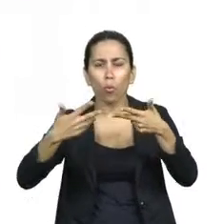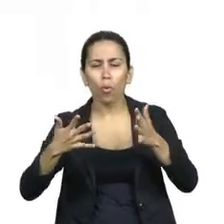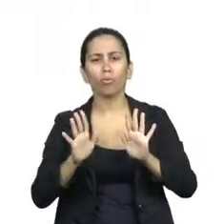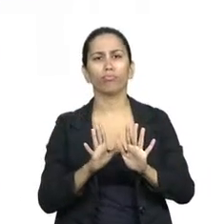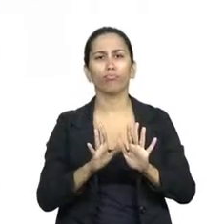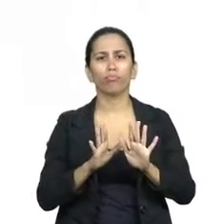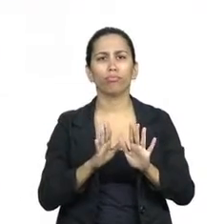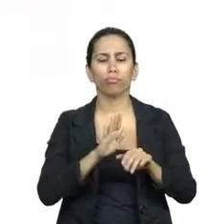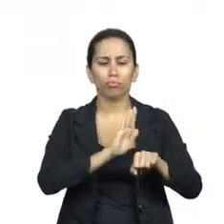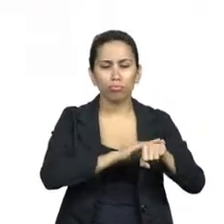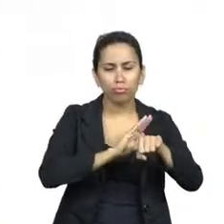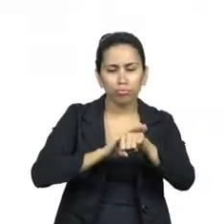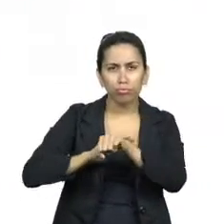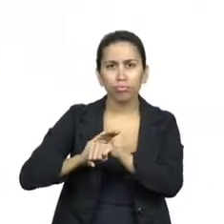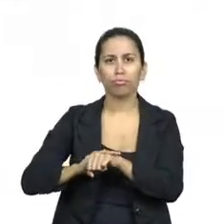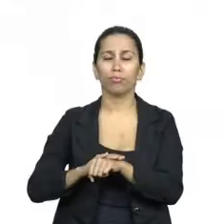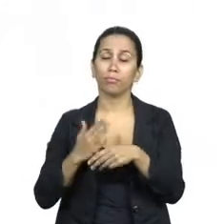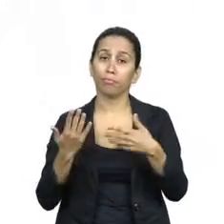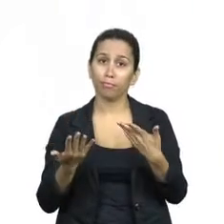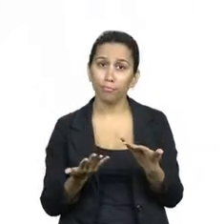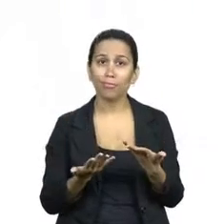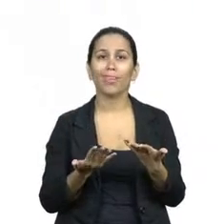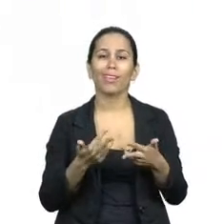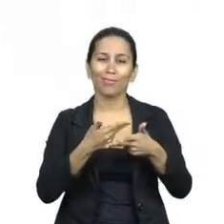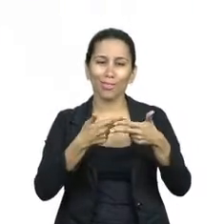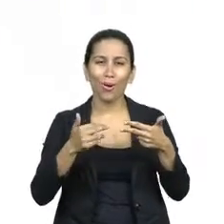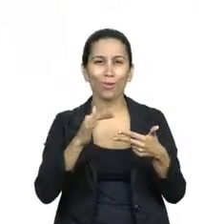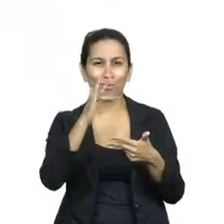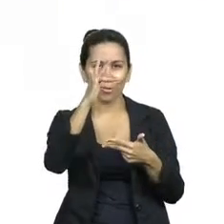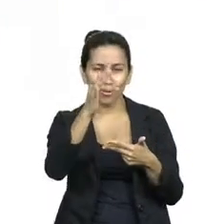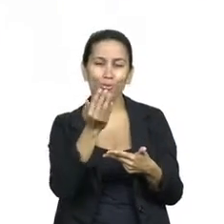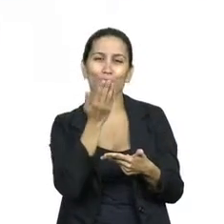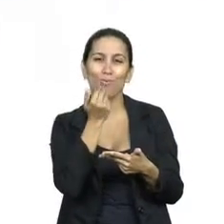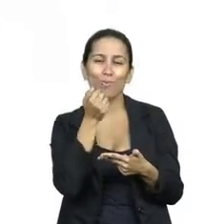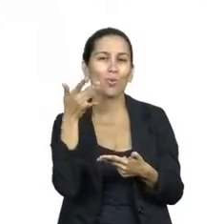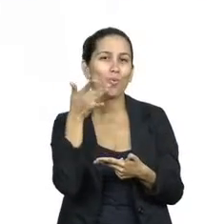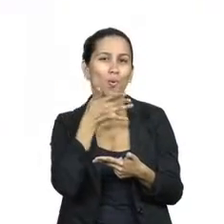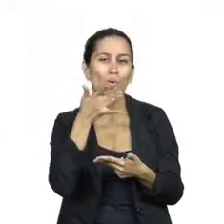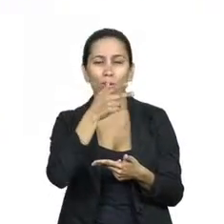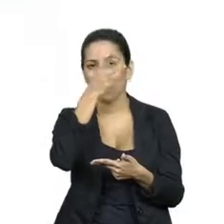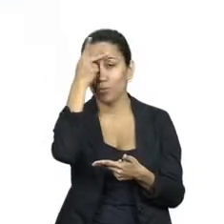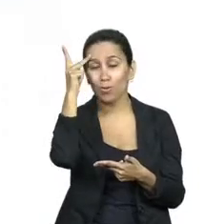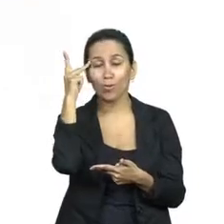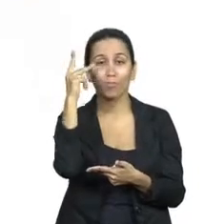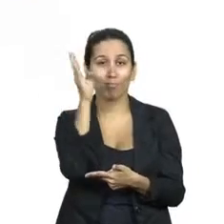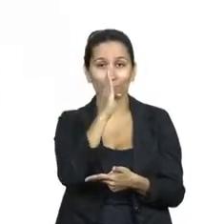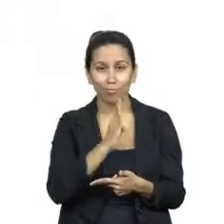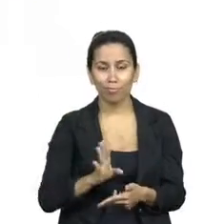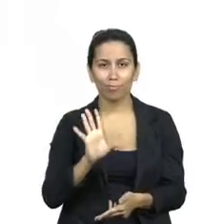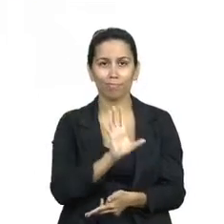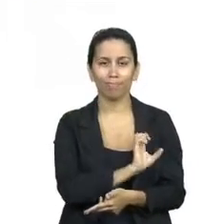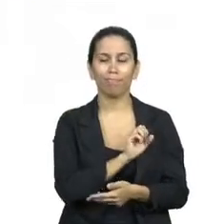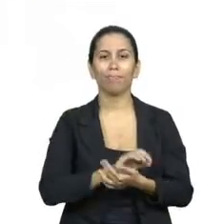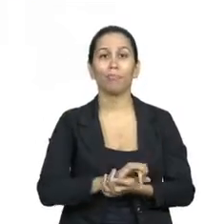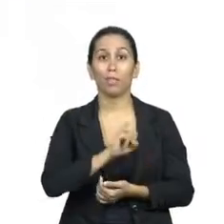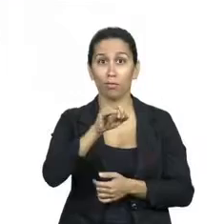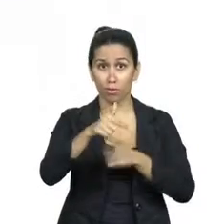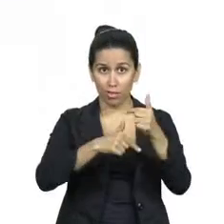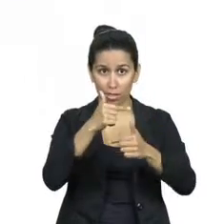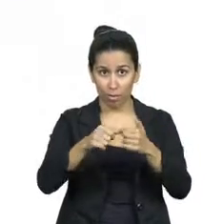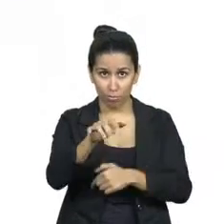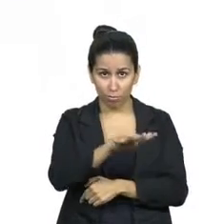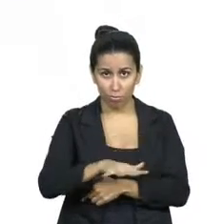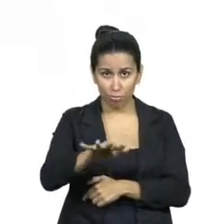várias etapas, cujos resultados são alguns dos alimentos preferidos dos brasileiros. Se você vai trabalhar nessa área,